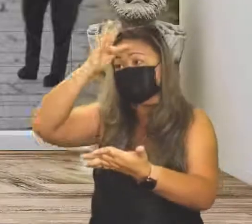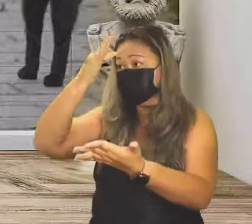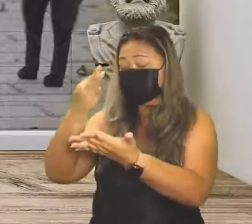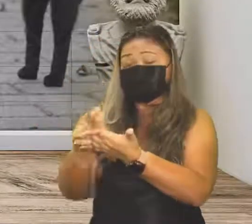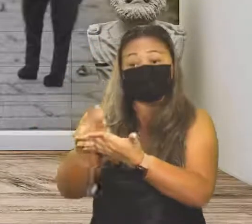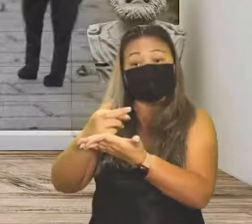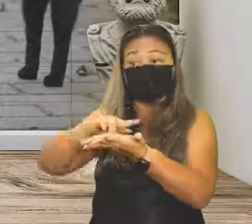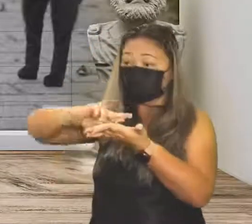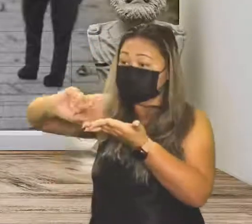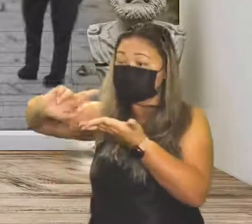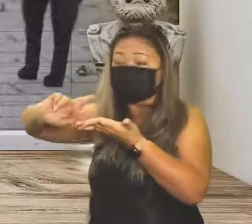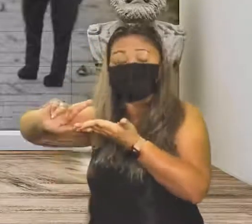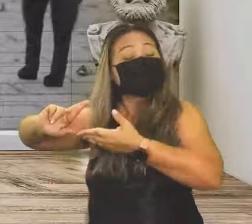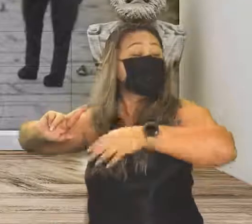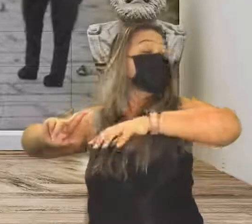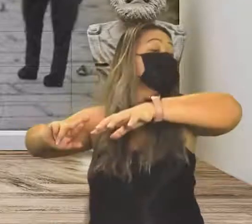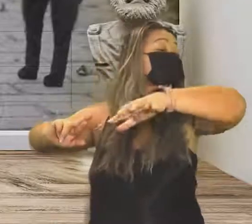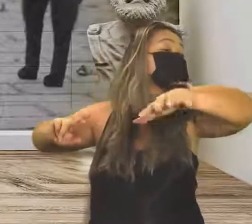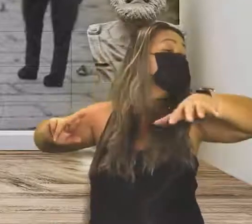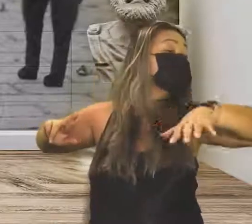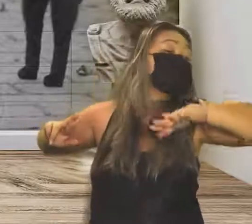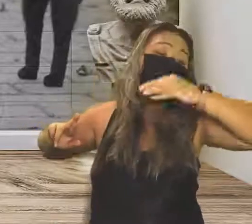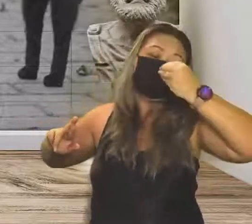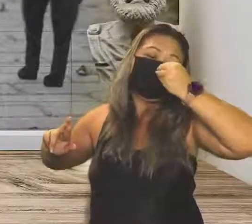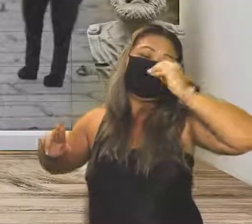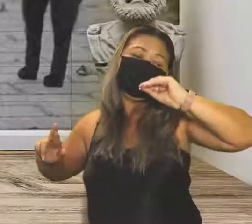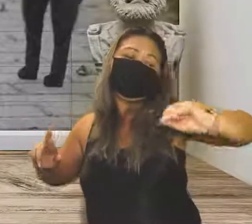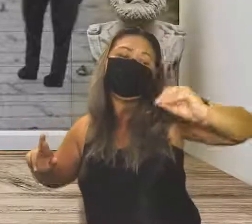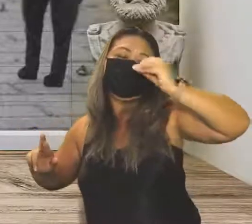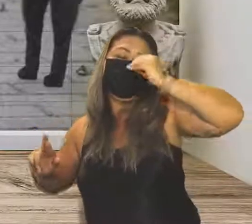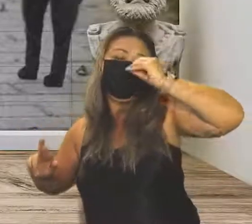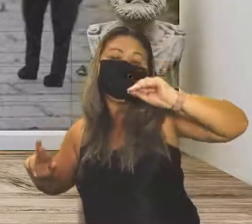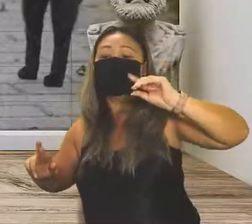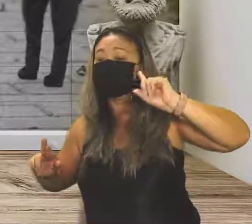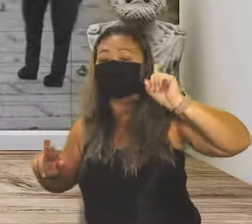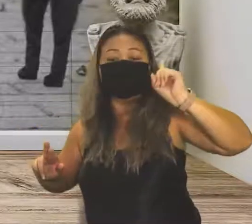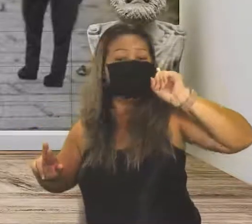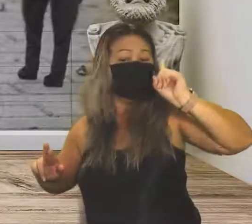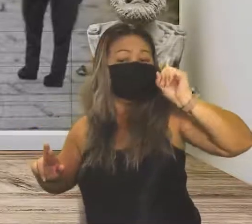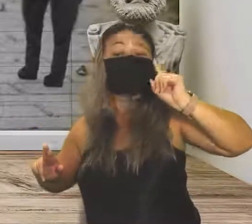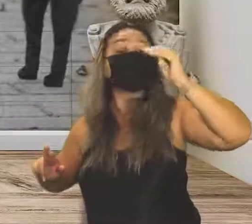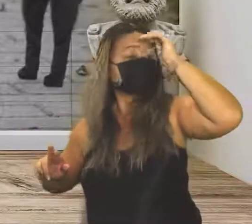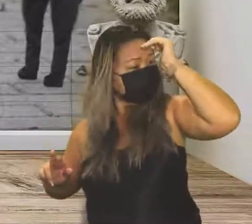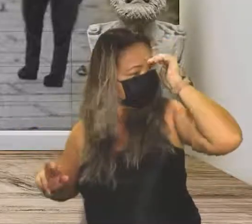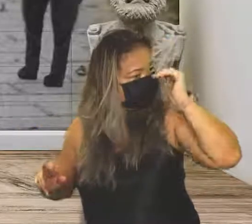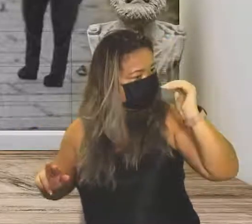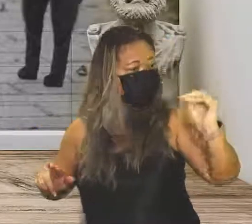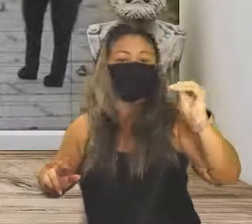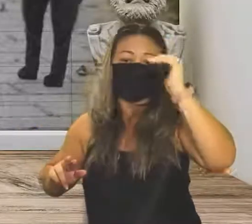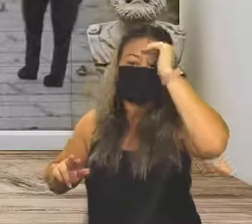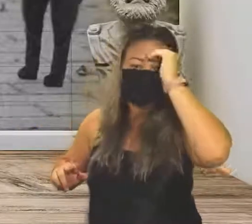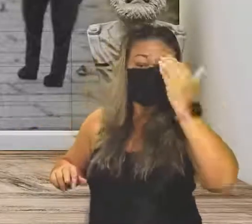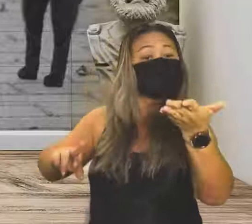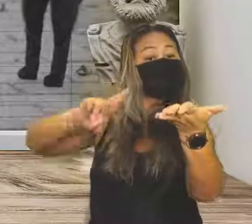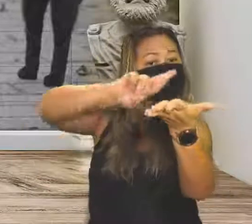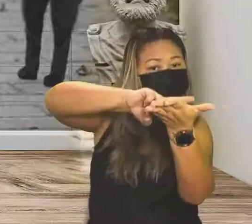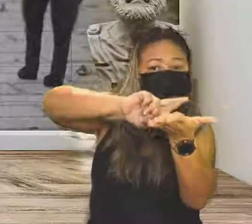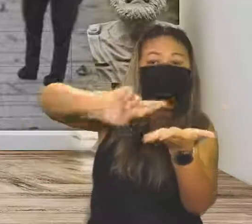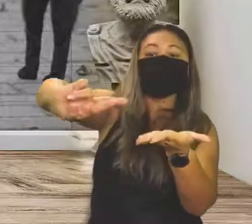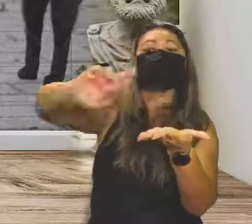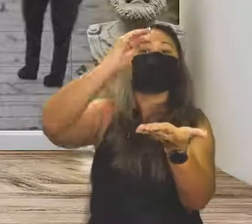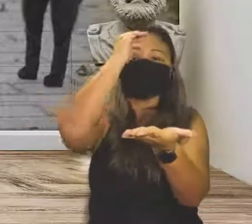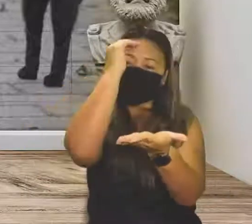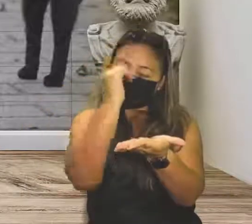religião, etc., aí eu já querendo desprezar a outra. Não, tem que respeitar a crença dele também. Ele tem outro tipo